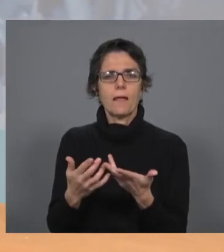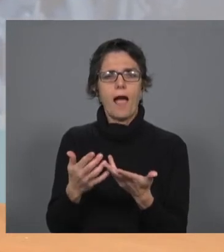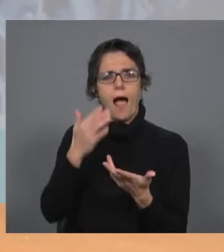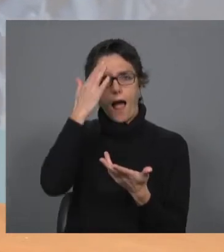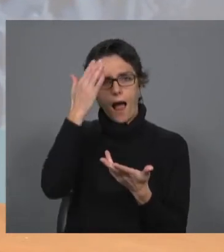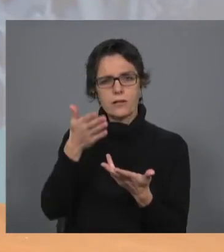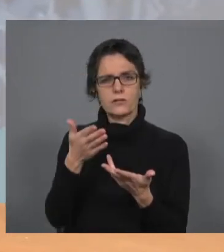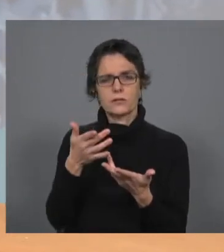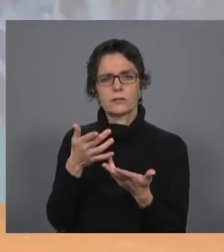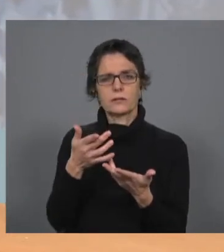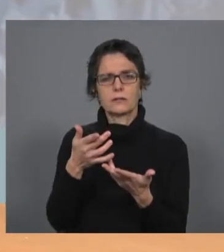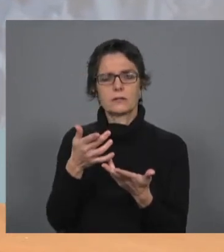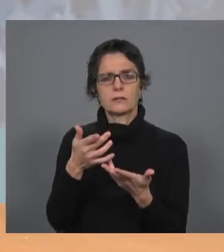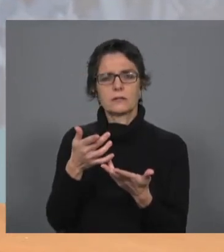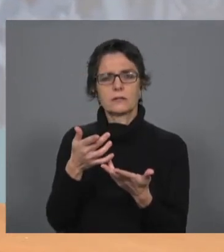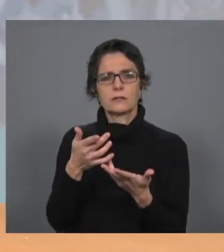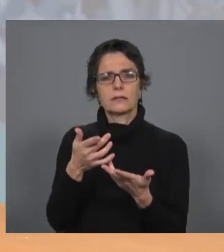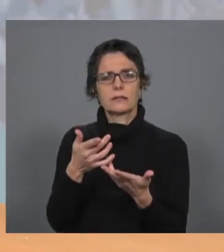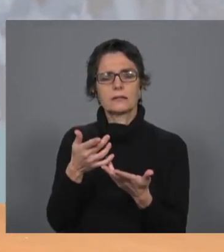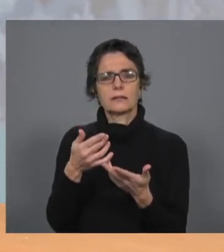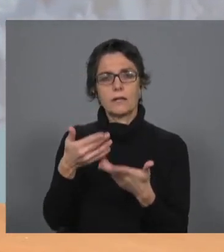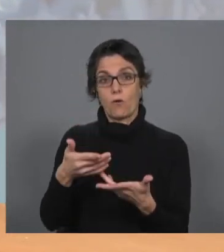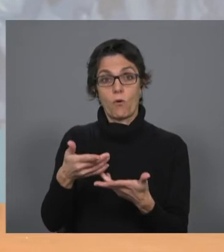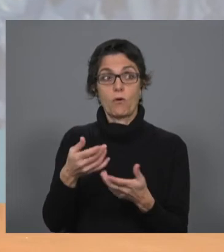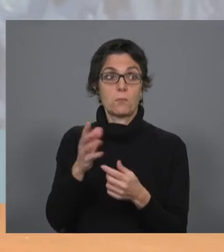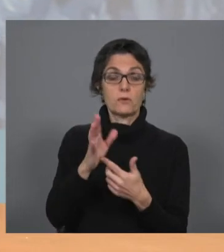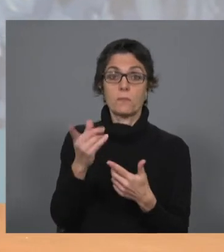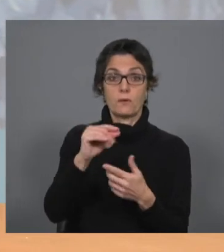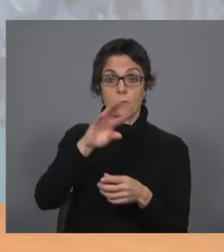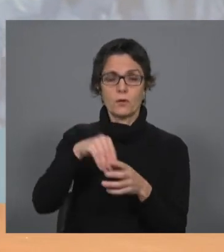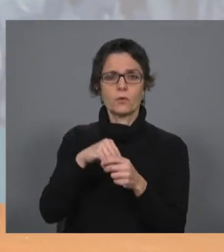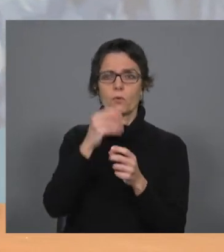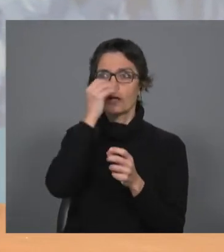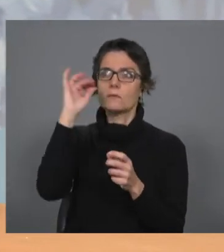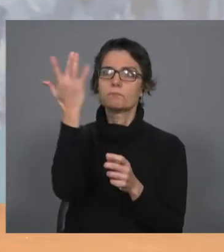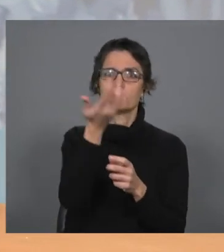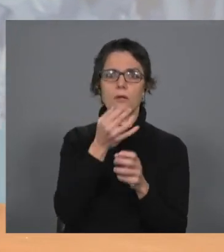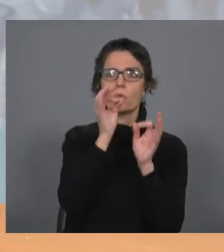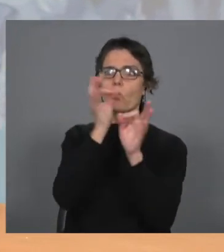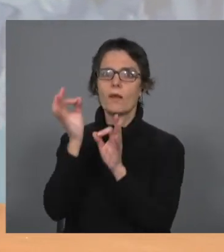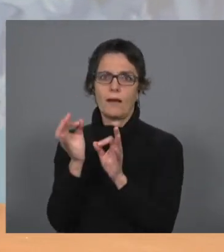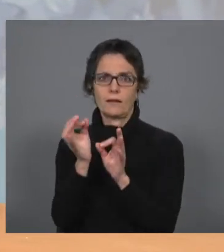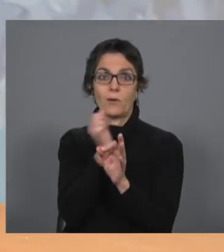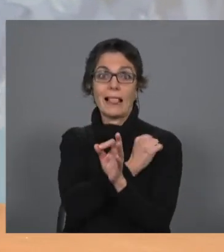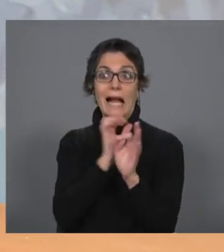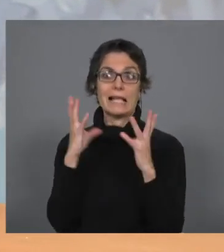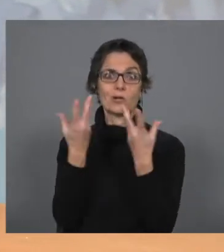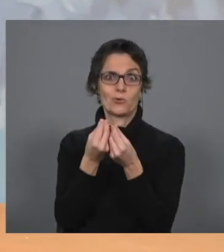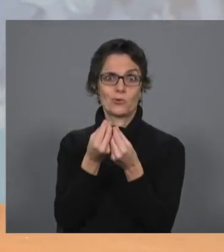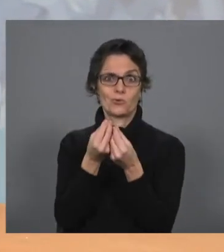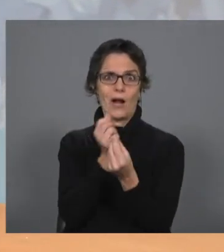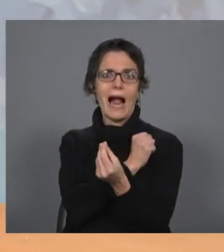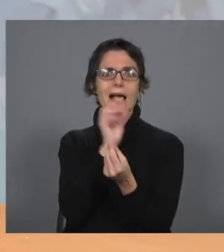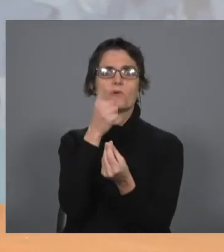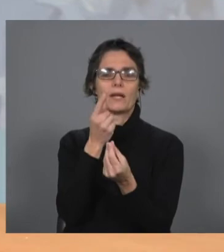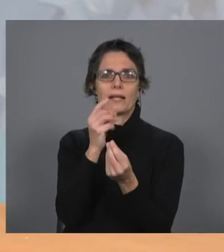matriz. Lembro-me, por exemplo, a preocupação ambiental, a plataforma do cuidado da casa comum, que nas iniciativas